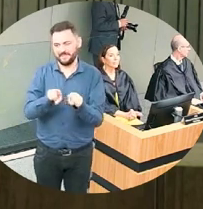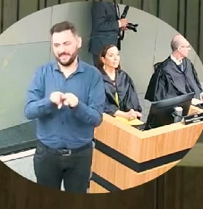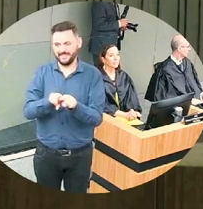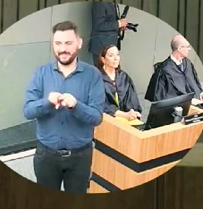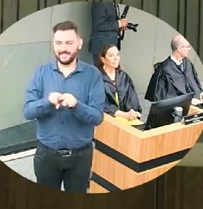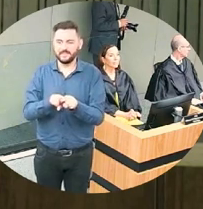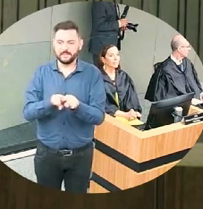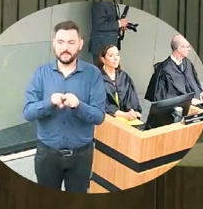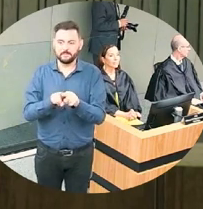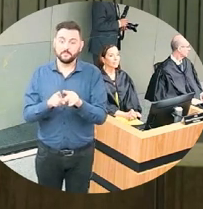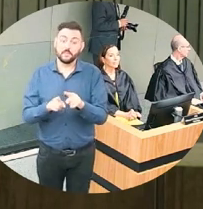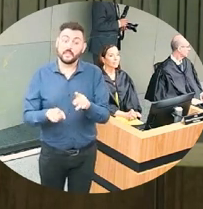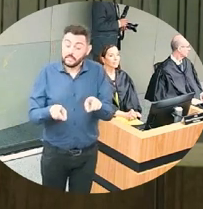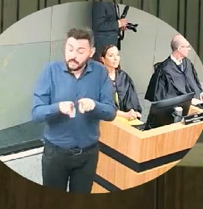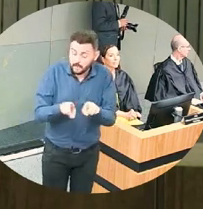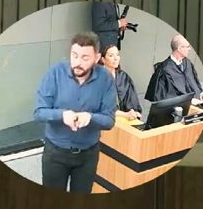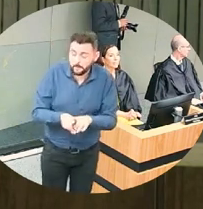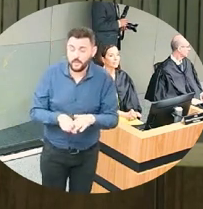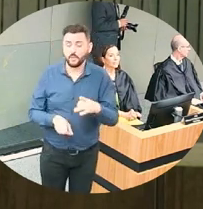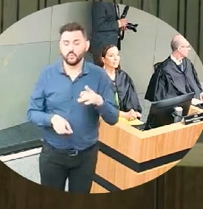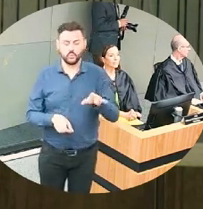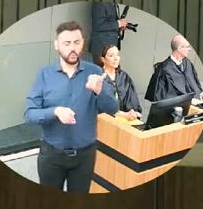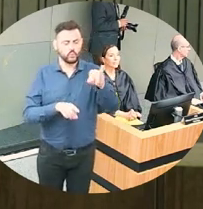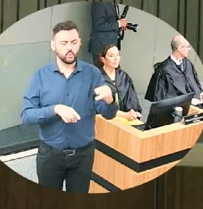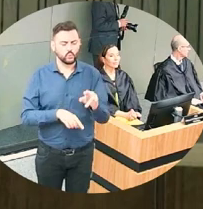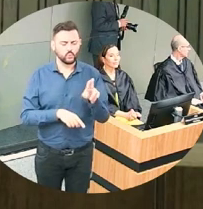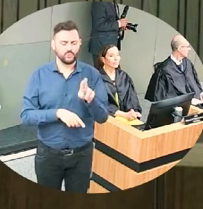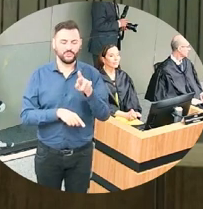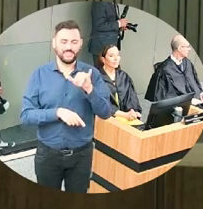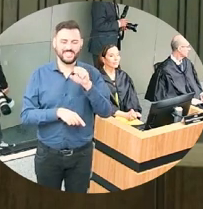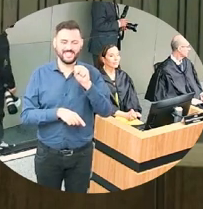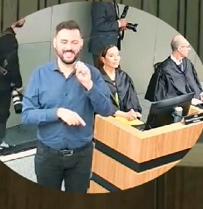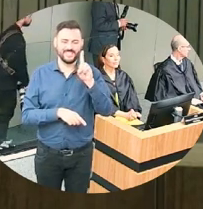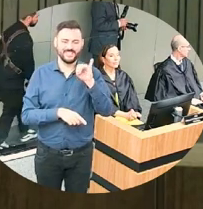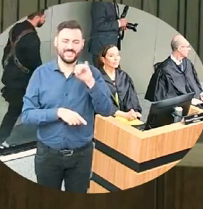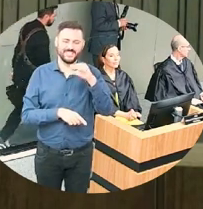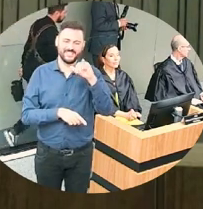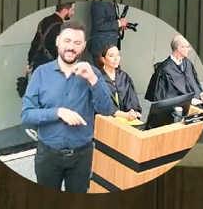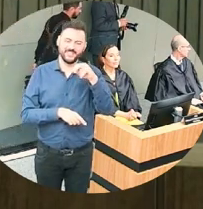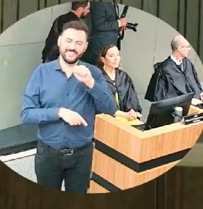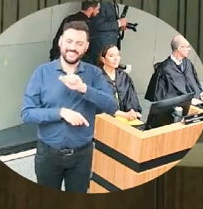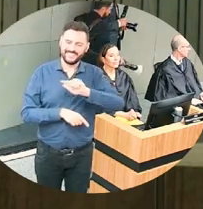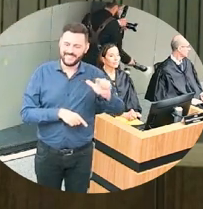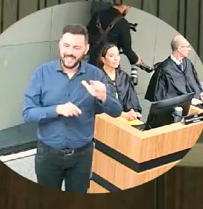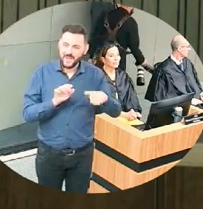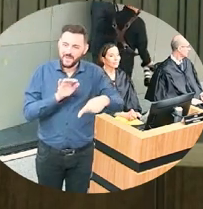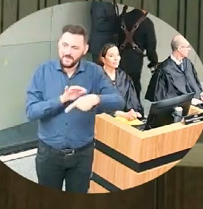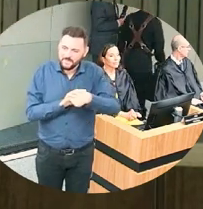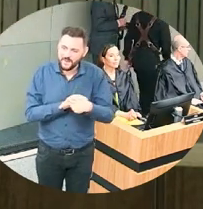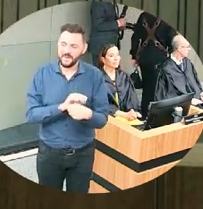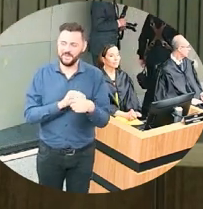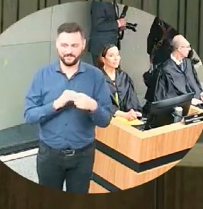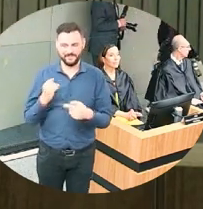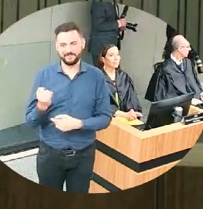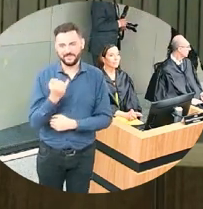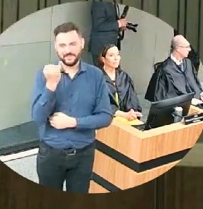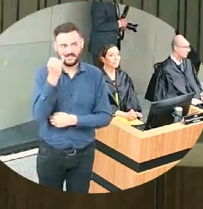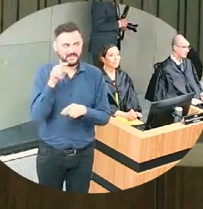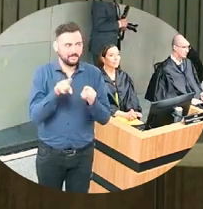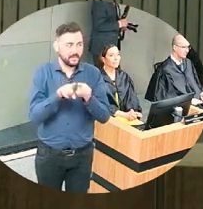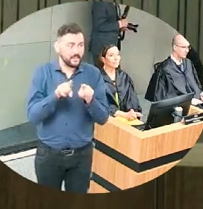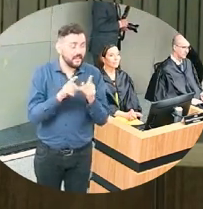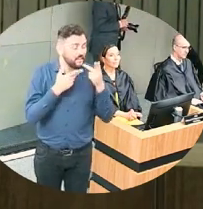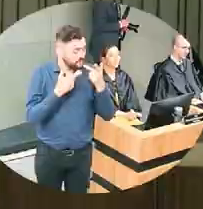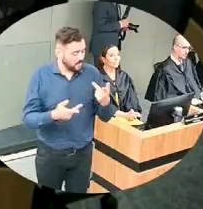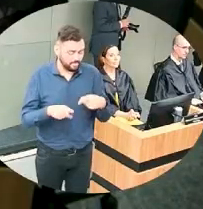principalmente dos jurisdicionados é com a sensação de dever cumprido falando por mim acredito falando também